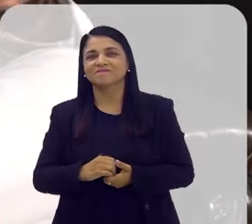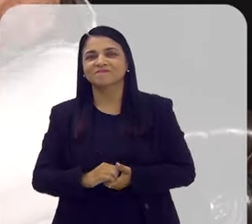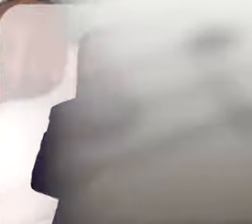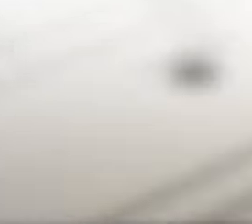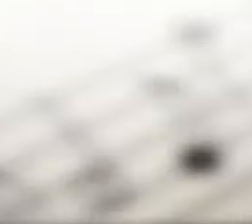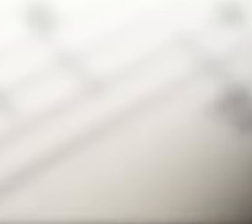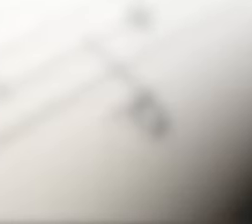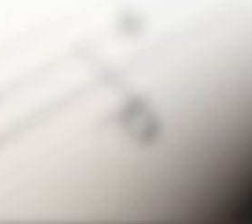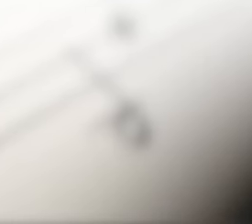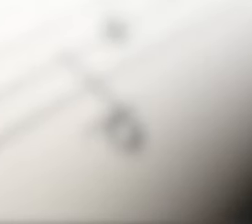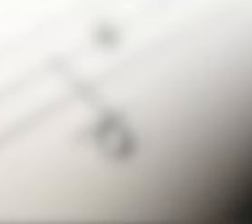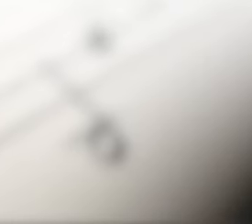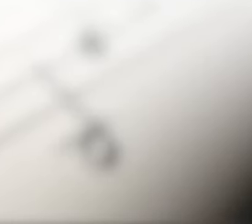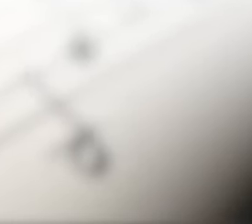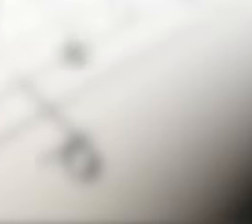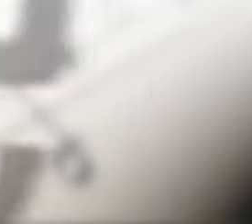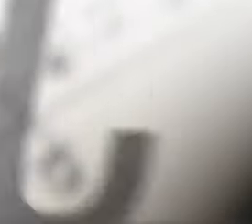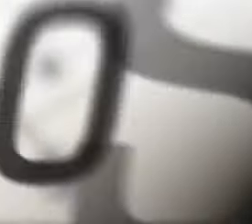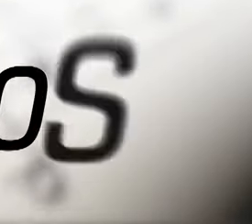nossa Rosângela.